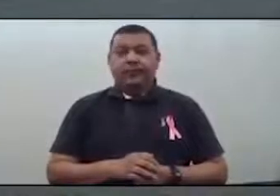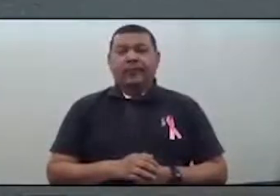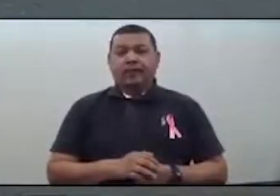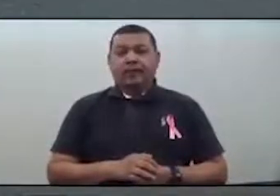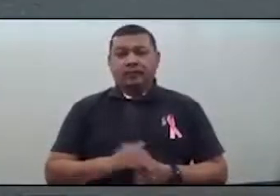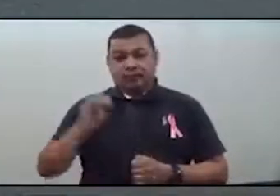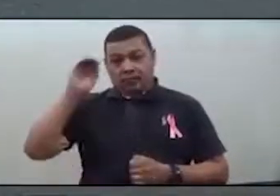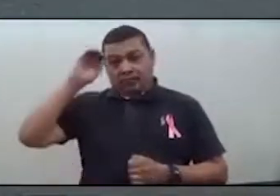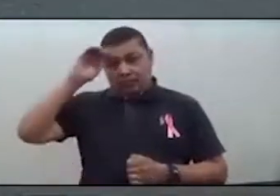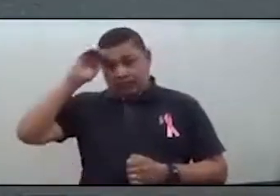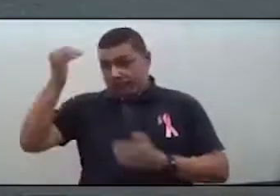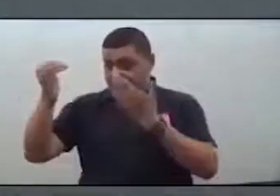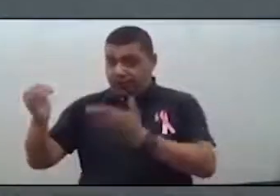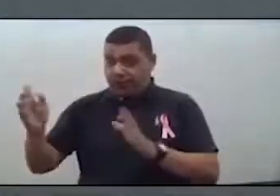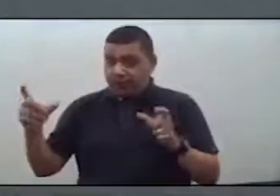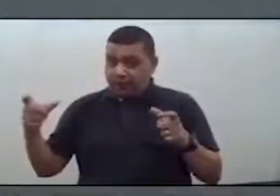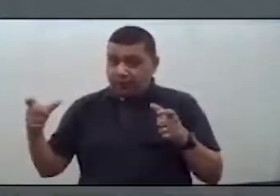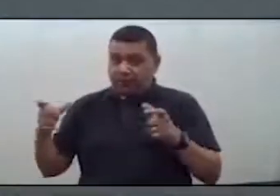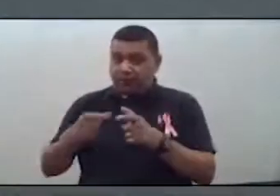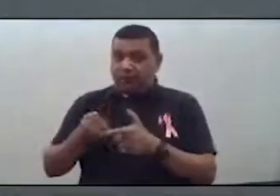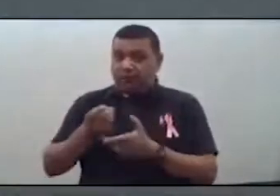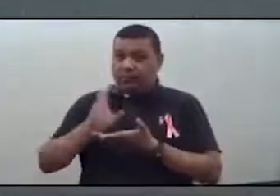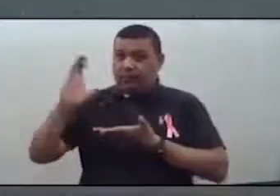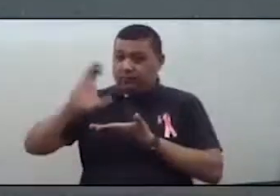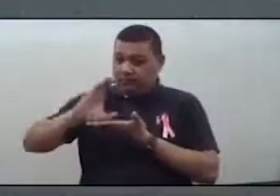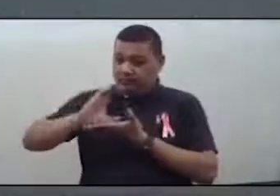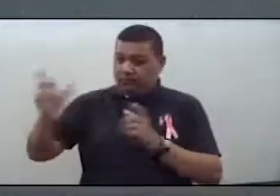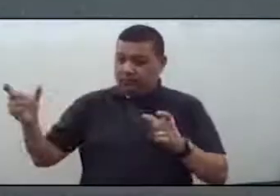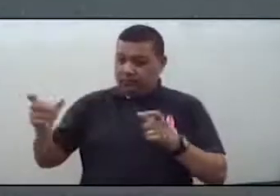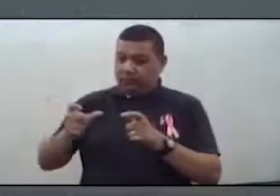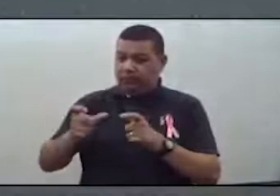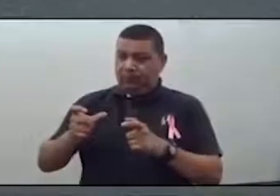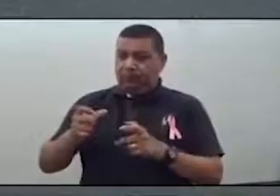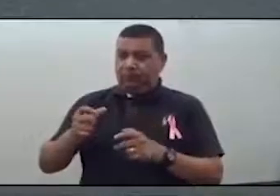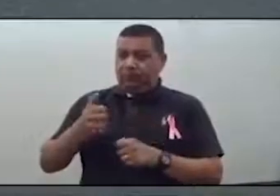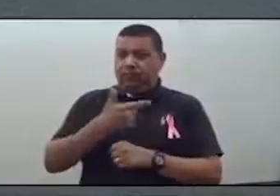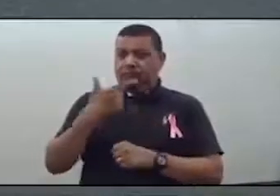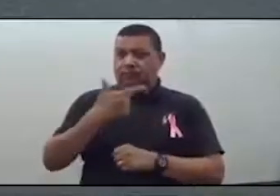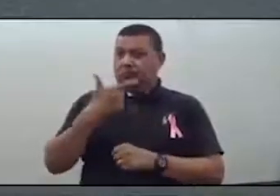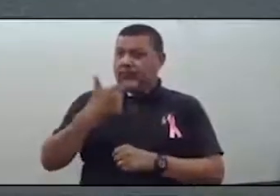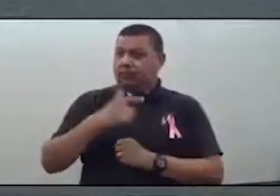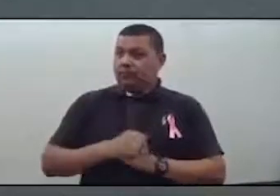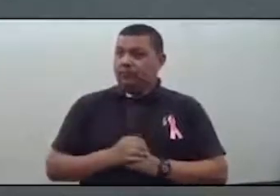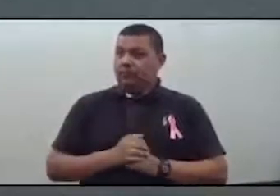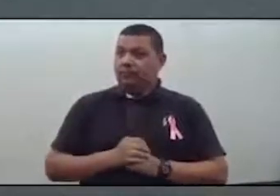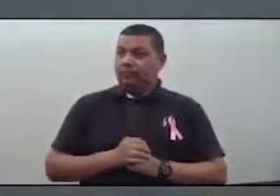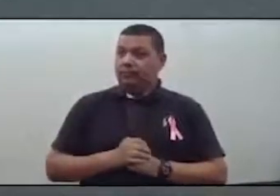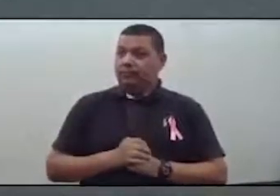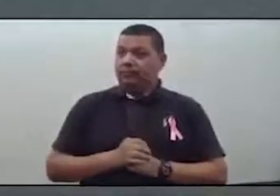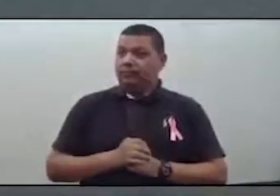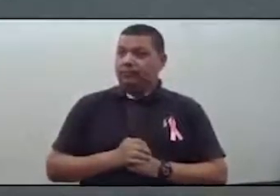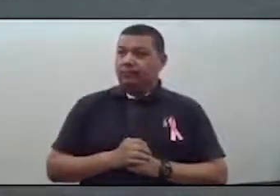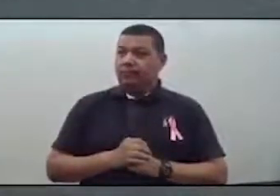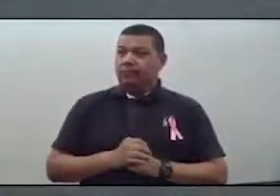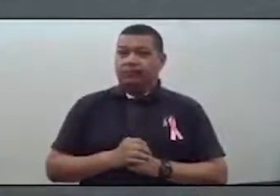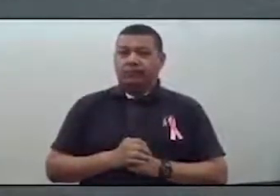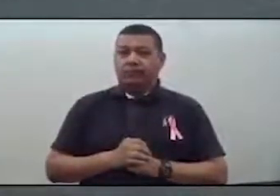marketing de R$ 756 mil no ano de 2022, de 21, ele vai gastar em